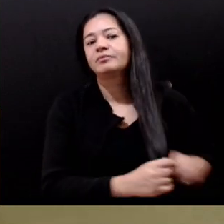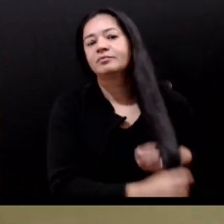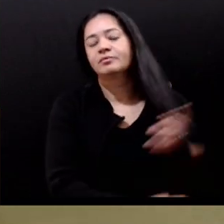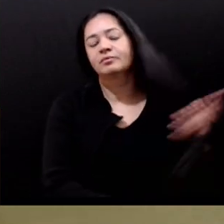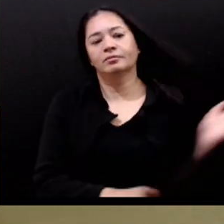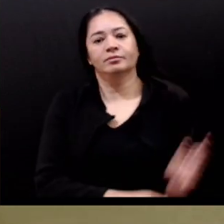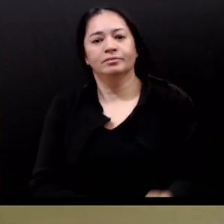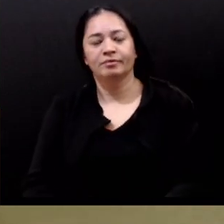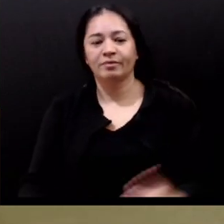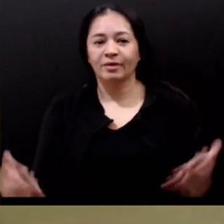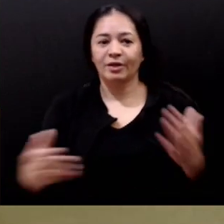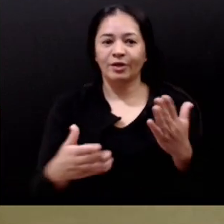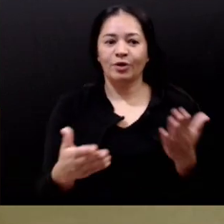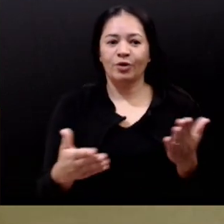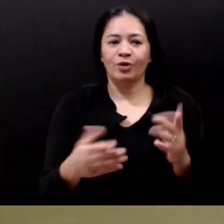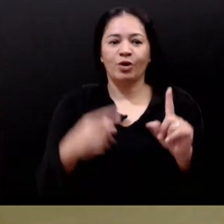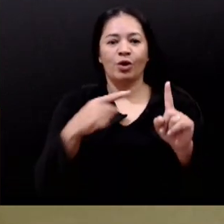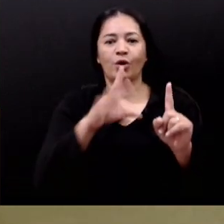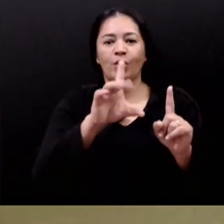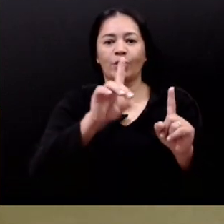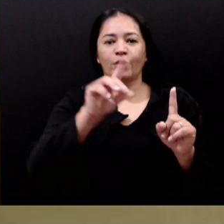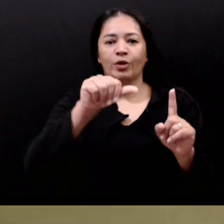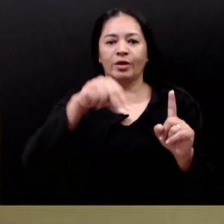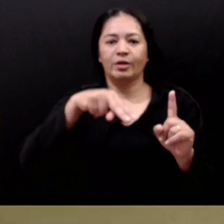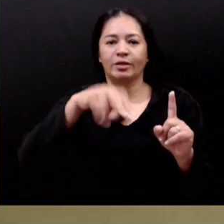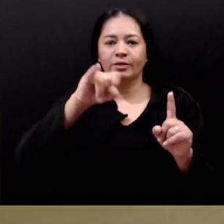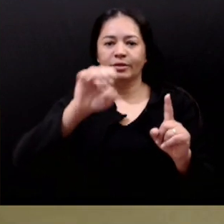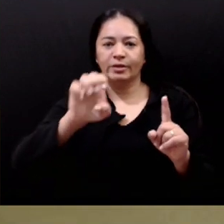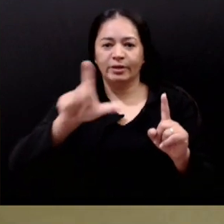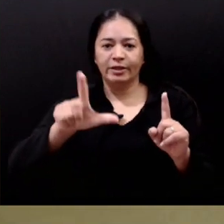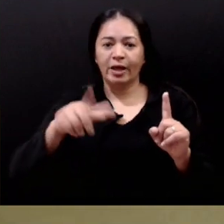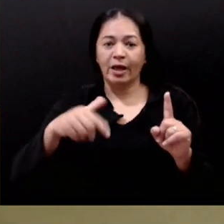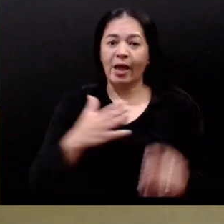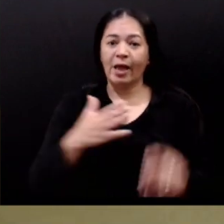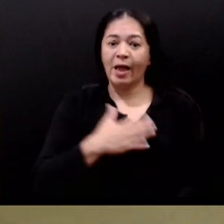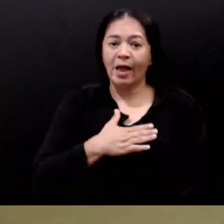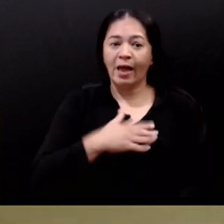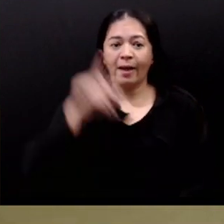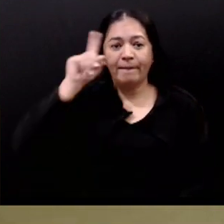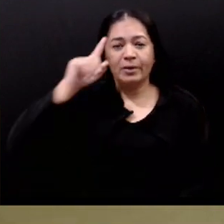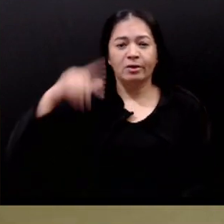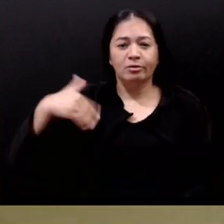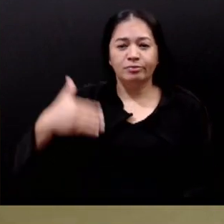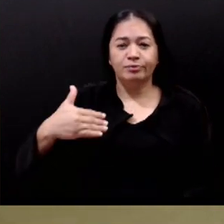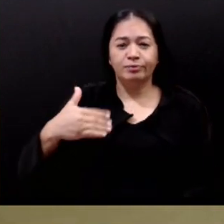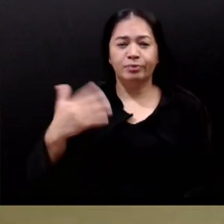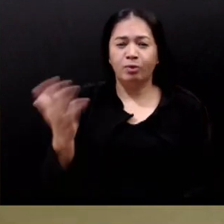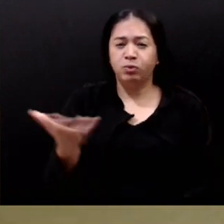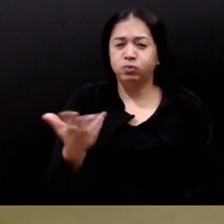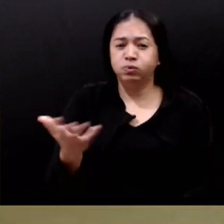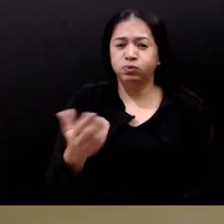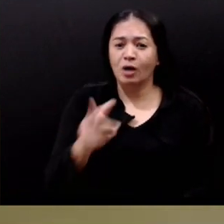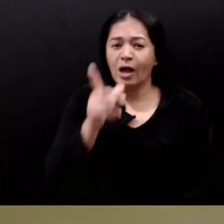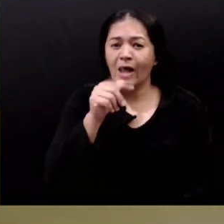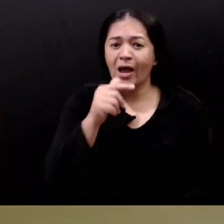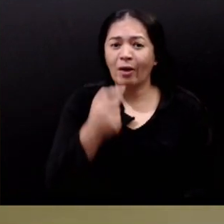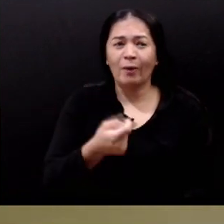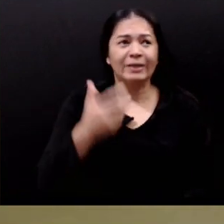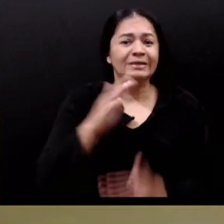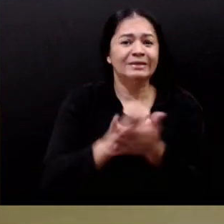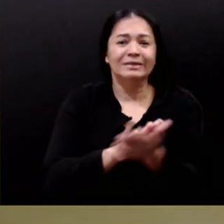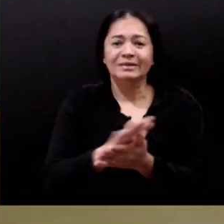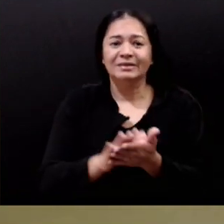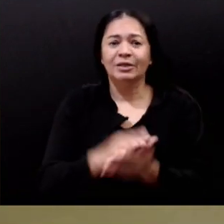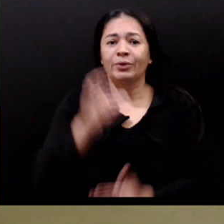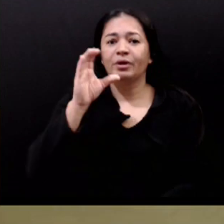O Daniel do Parque Prado: "Minha rotina é tão corrida que mal bebo água, quanto mais seguir uma dieta. Como